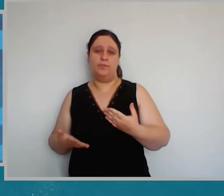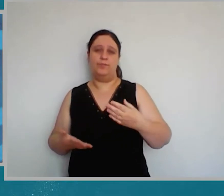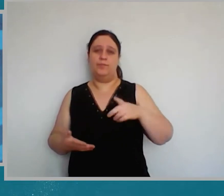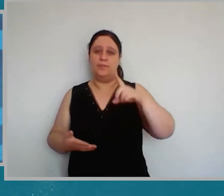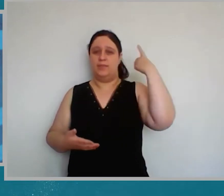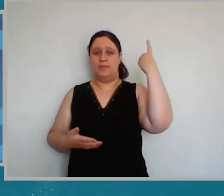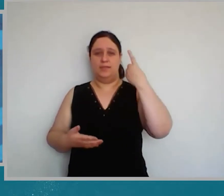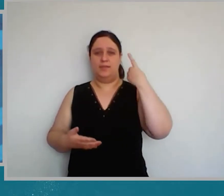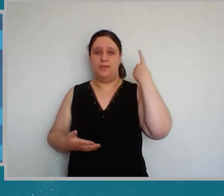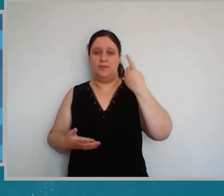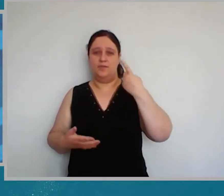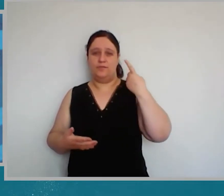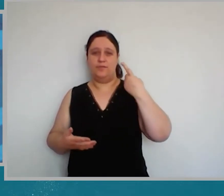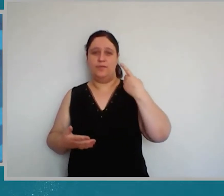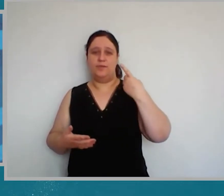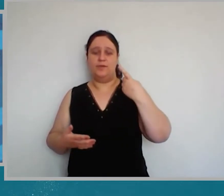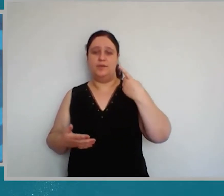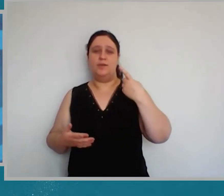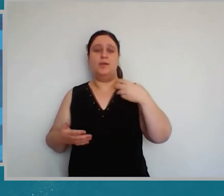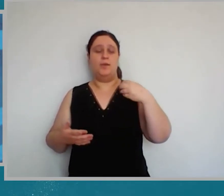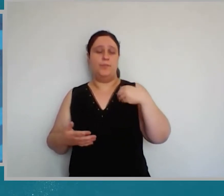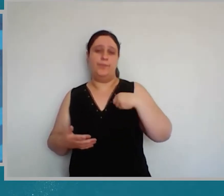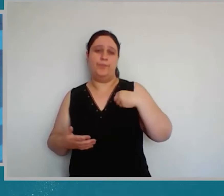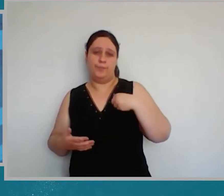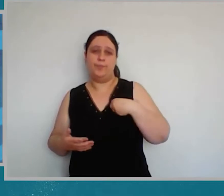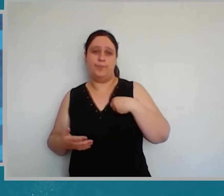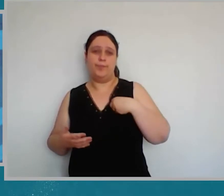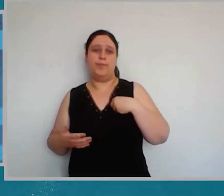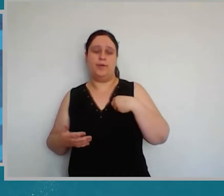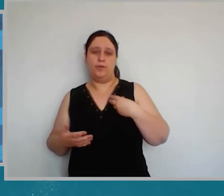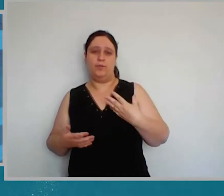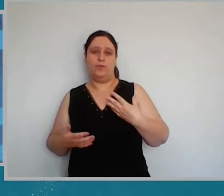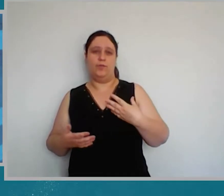castigou, Deus o puniu. E ele arrependeu